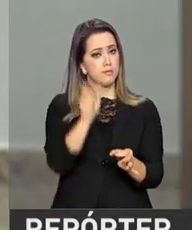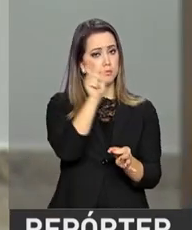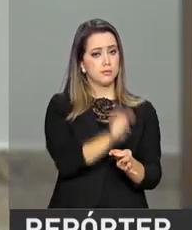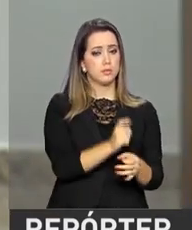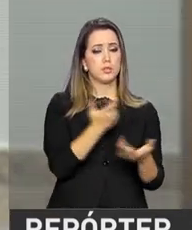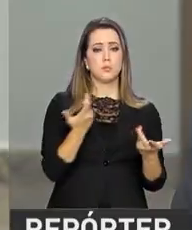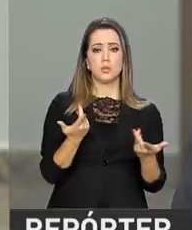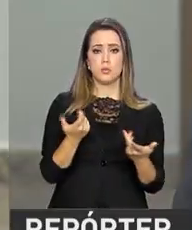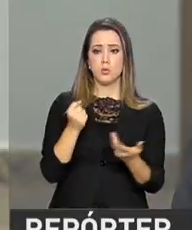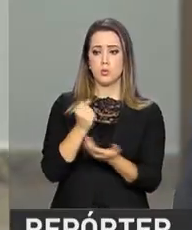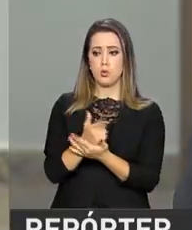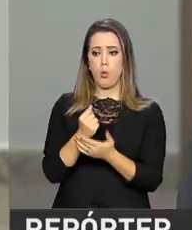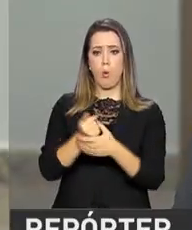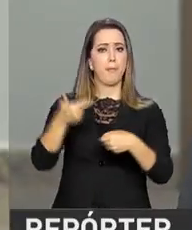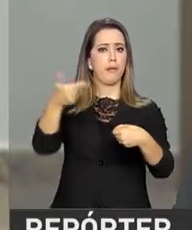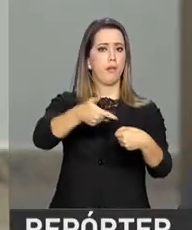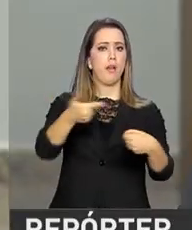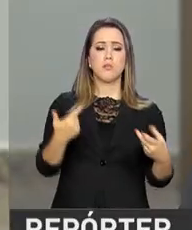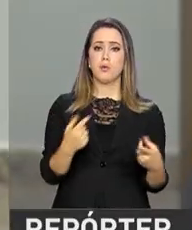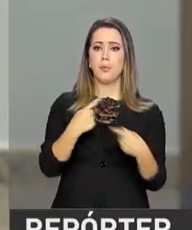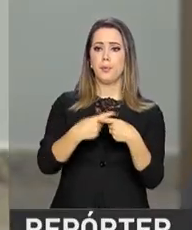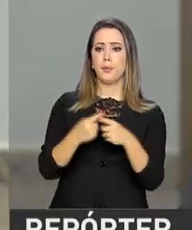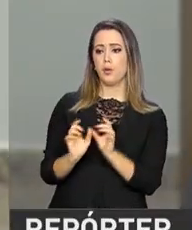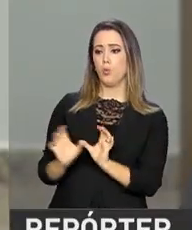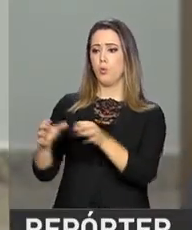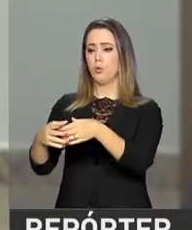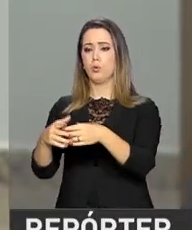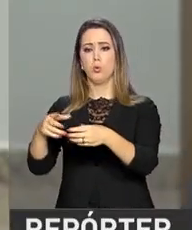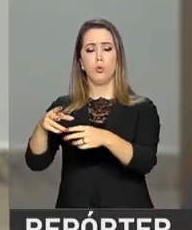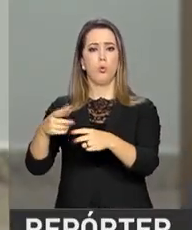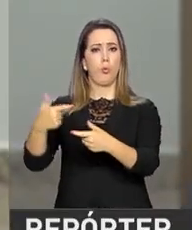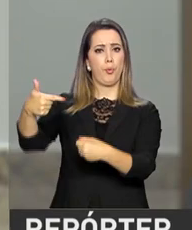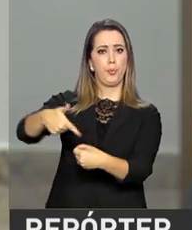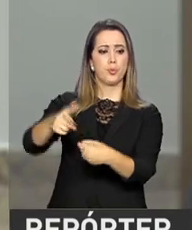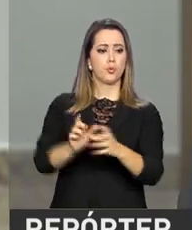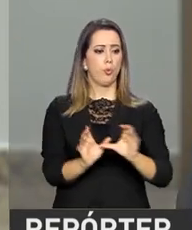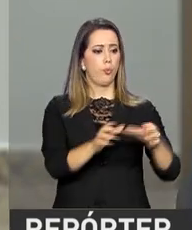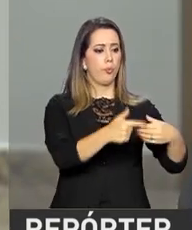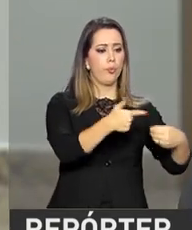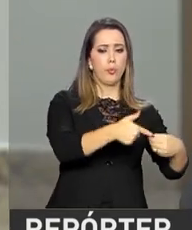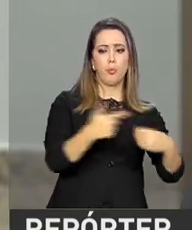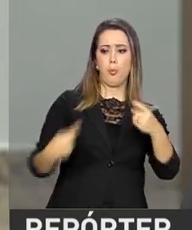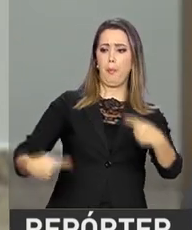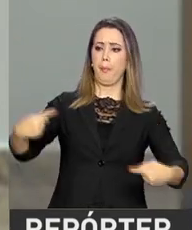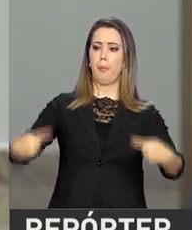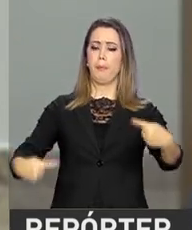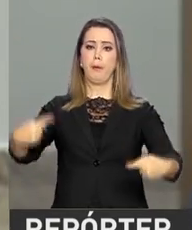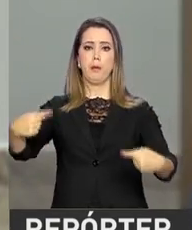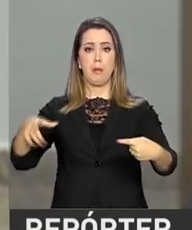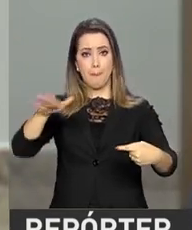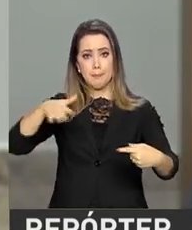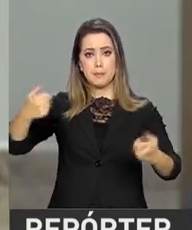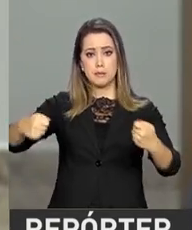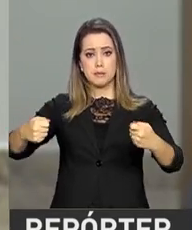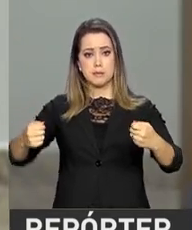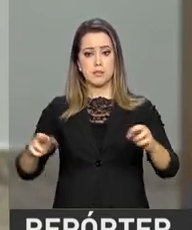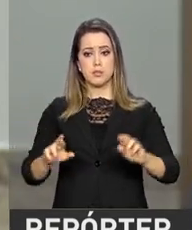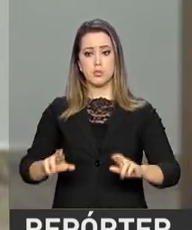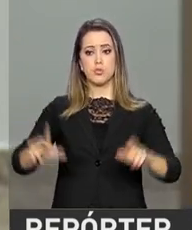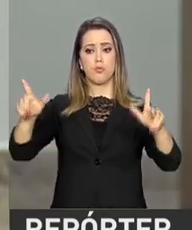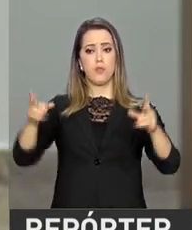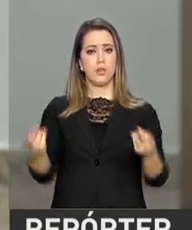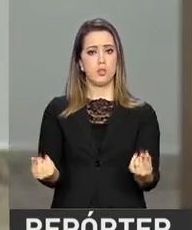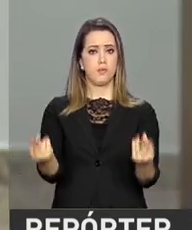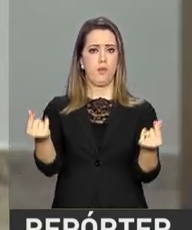consumidor a disputa a concorrência entre é os fornecedores é que fixa